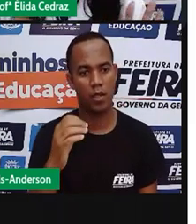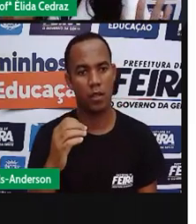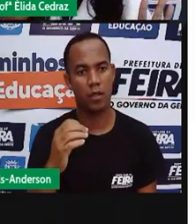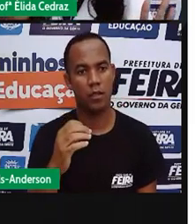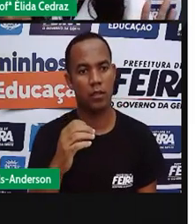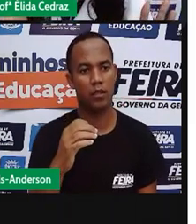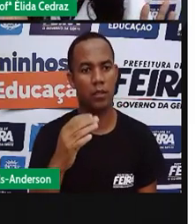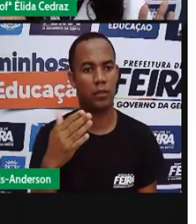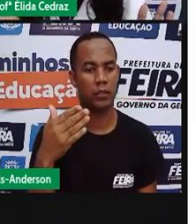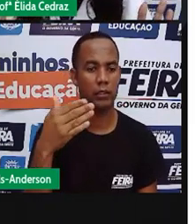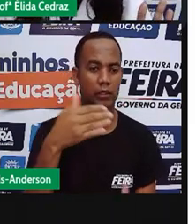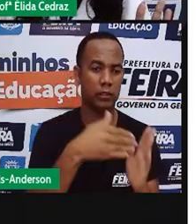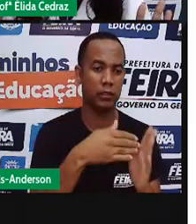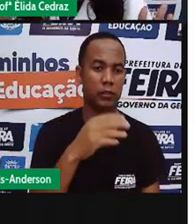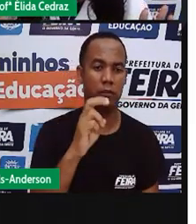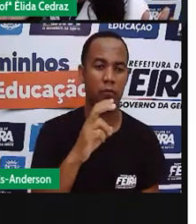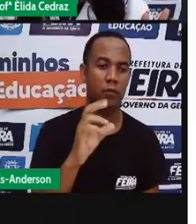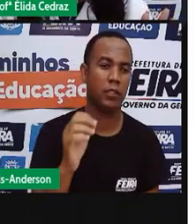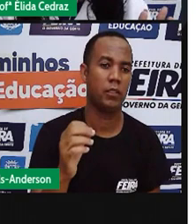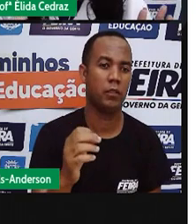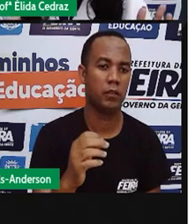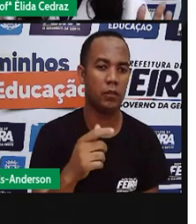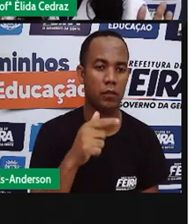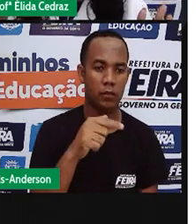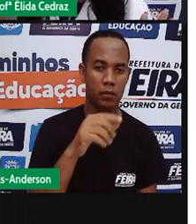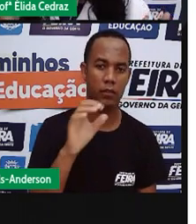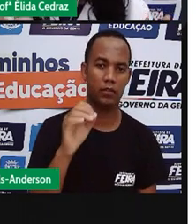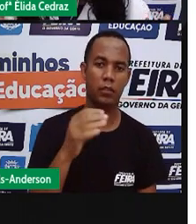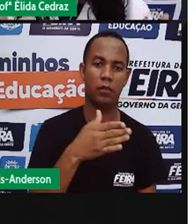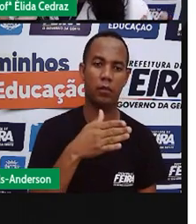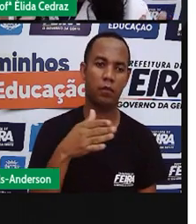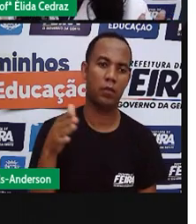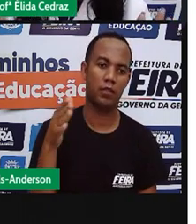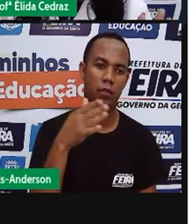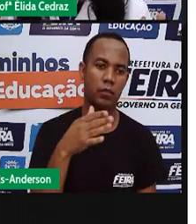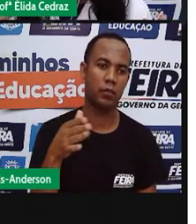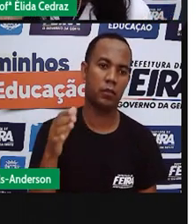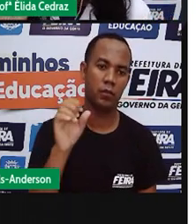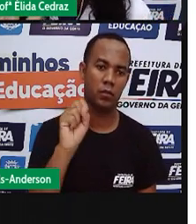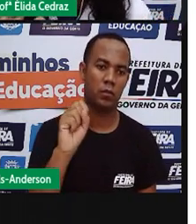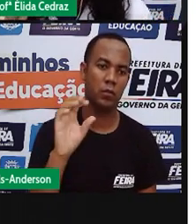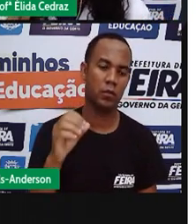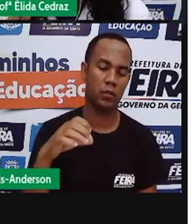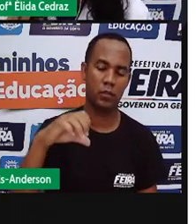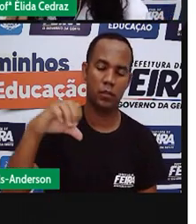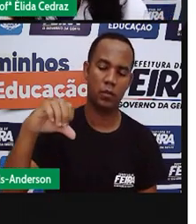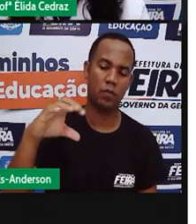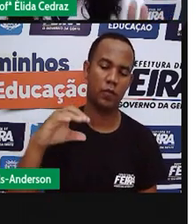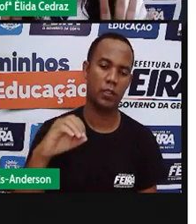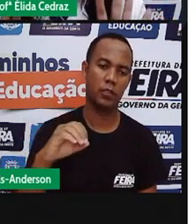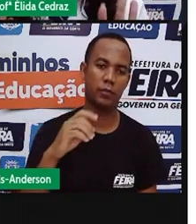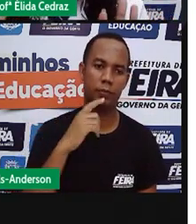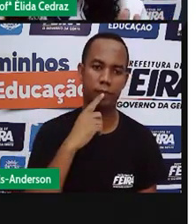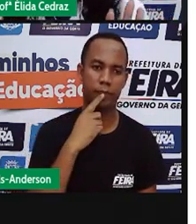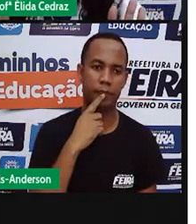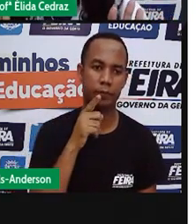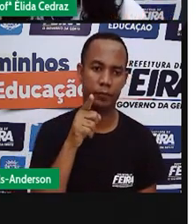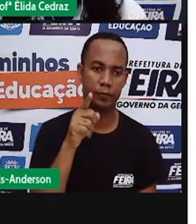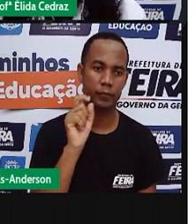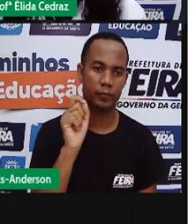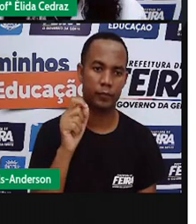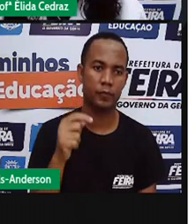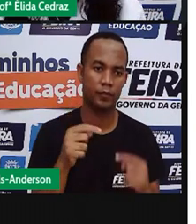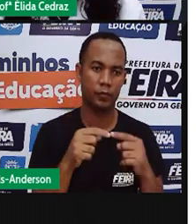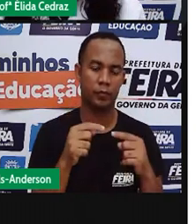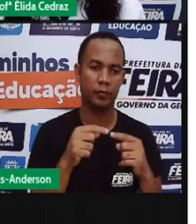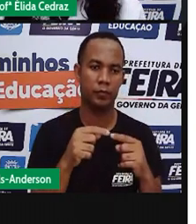50, 60, 70, 80, 90. Essas são as